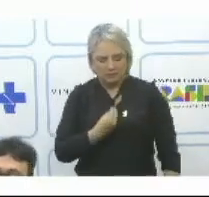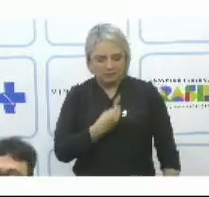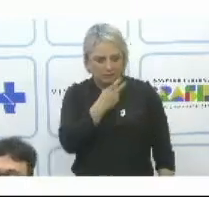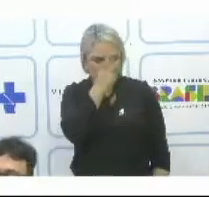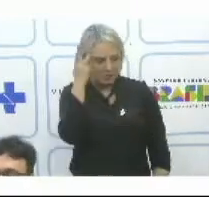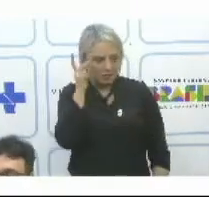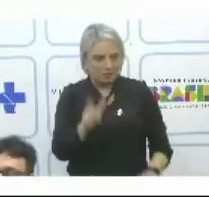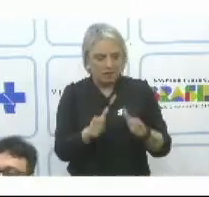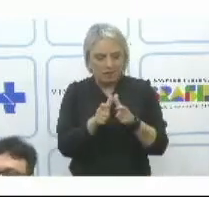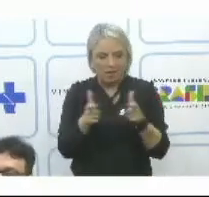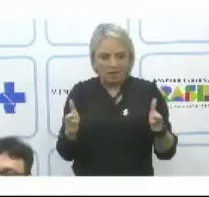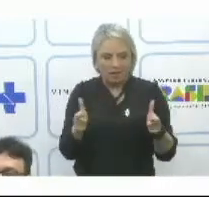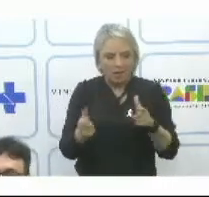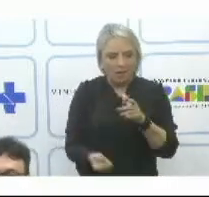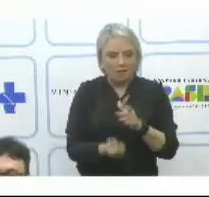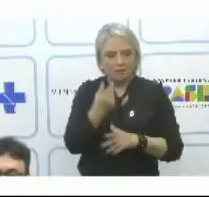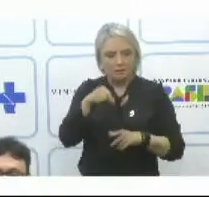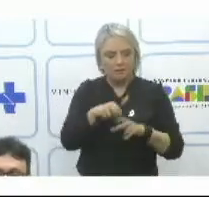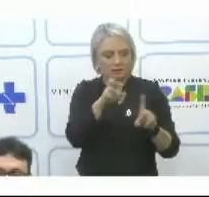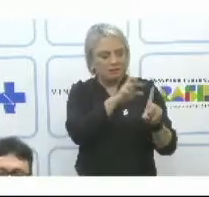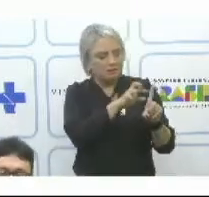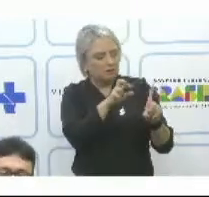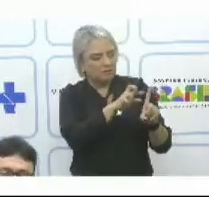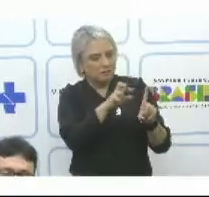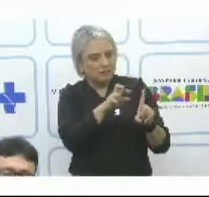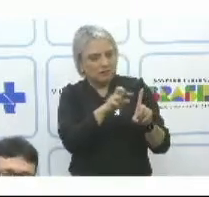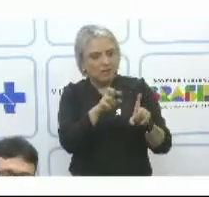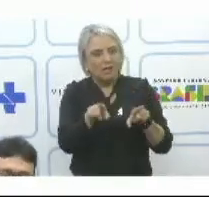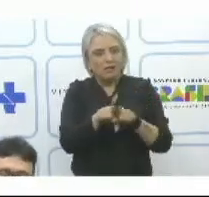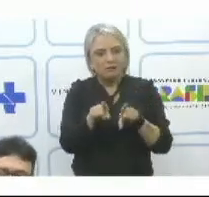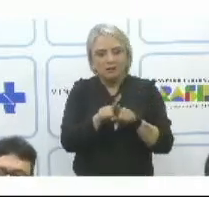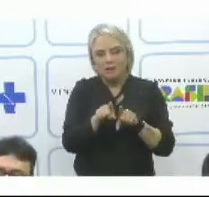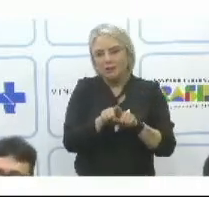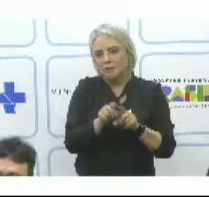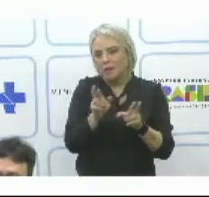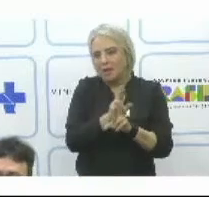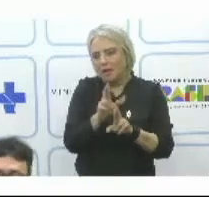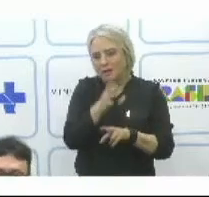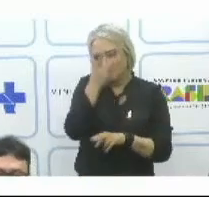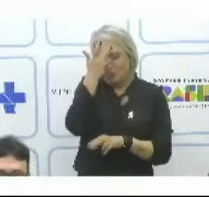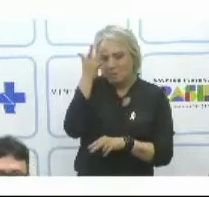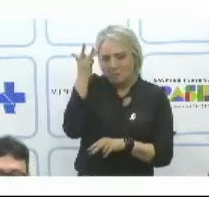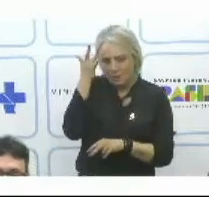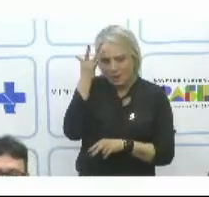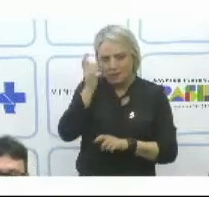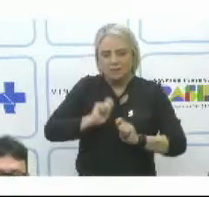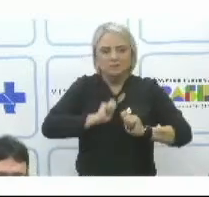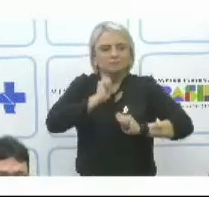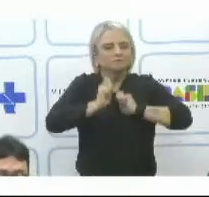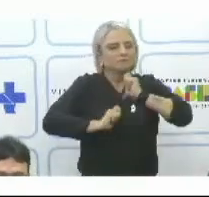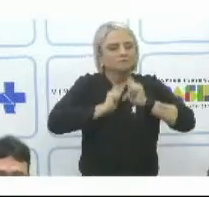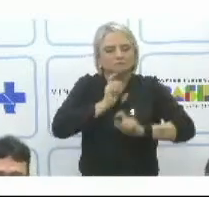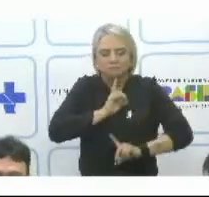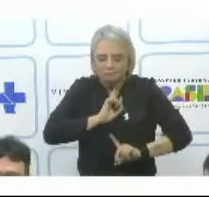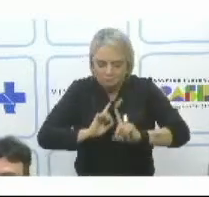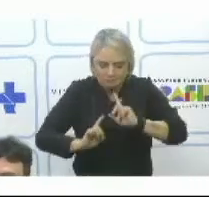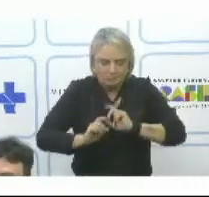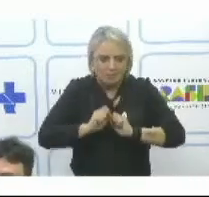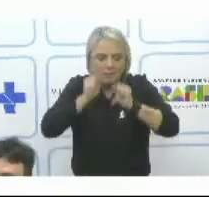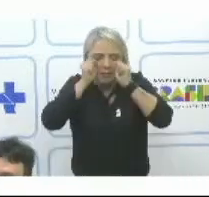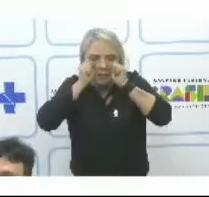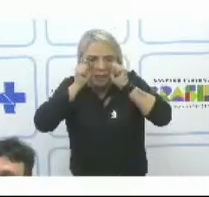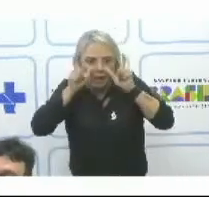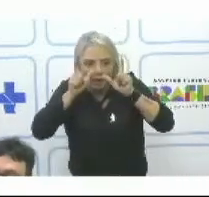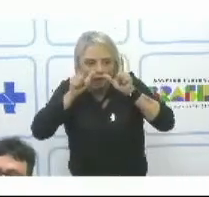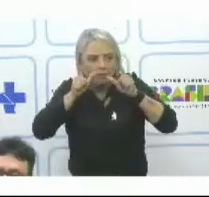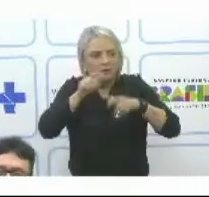pessoas, né, com a ampla prevalência dentro da atenção primária, assim como as questões de saúde mental, de ansiedade, depressão e insônia, né, nesse campo da